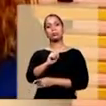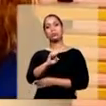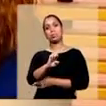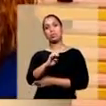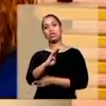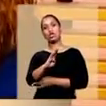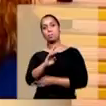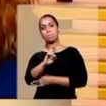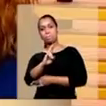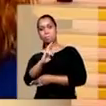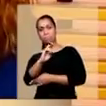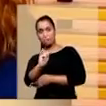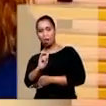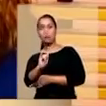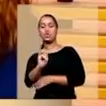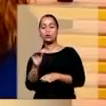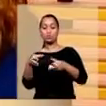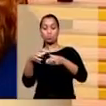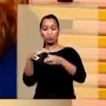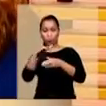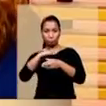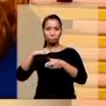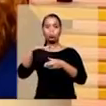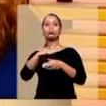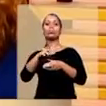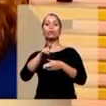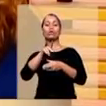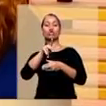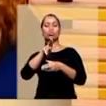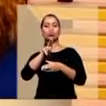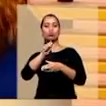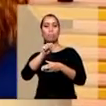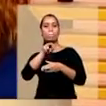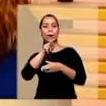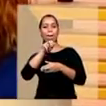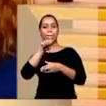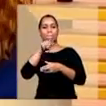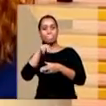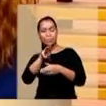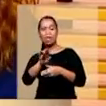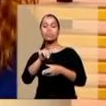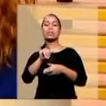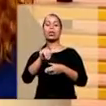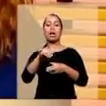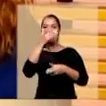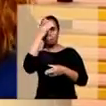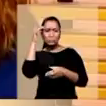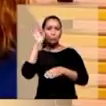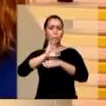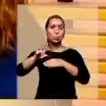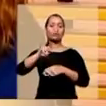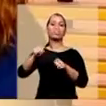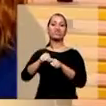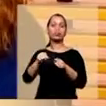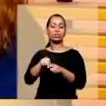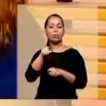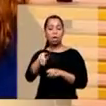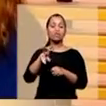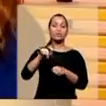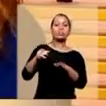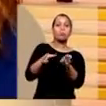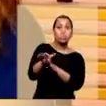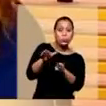SEBRAE, através do programa SuperMEI. Então, as pessoas hoje, elas farão curso e elas também